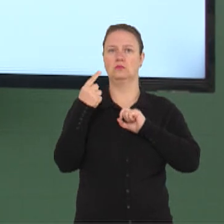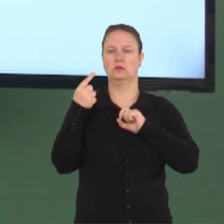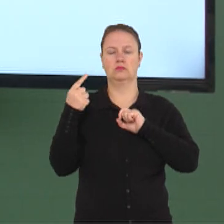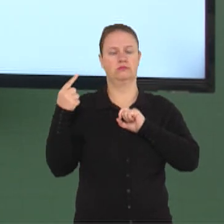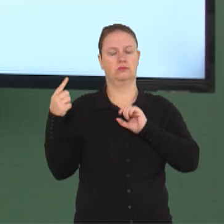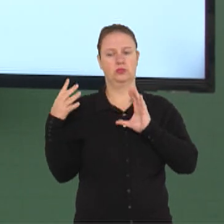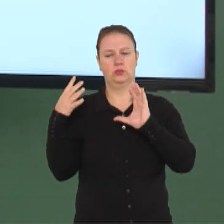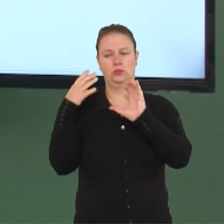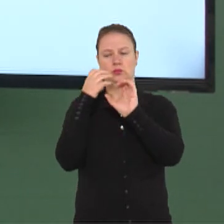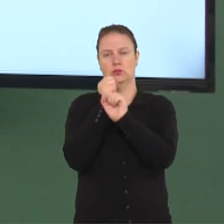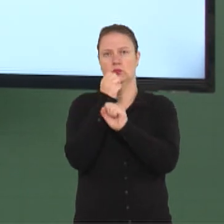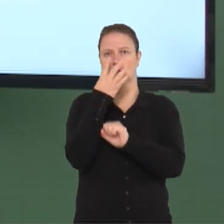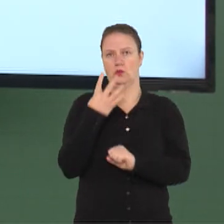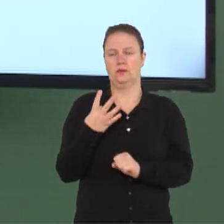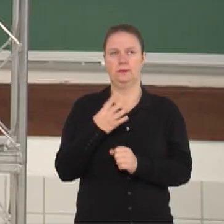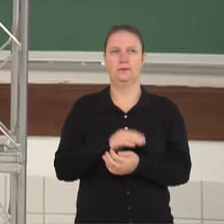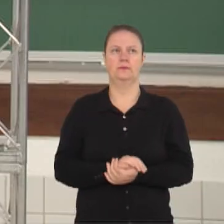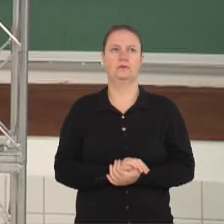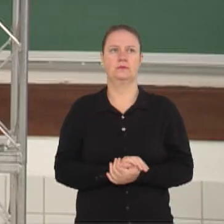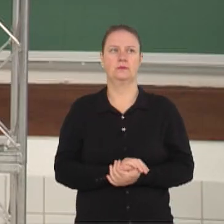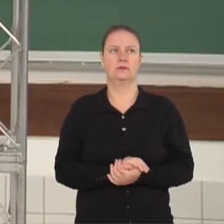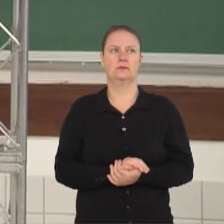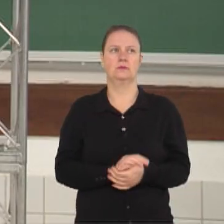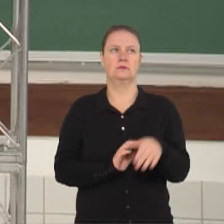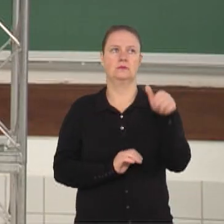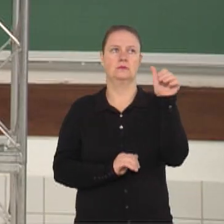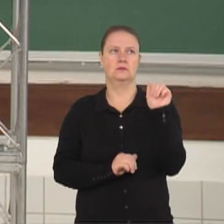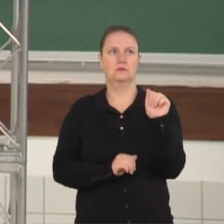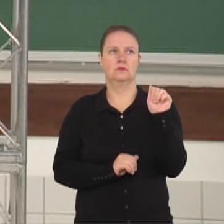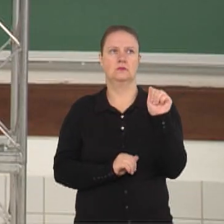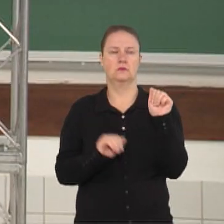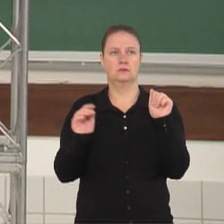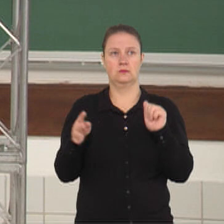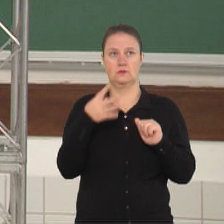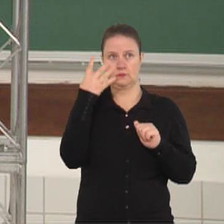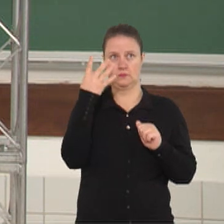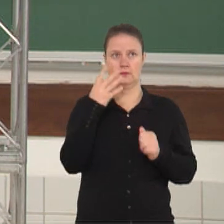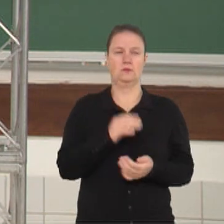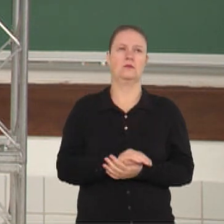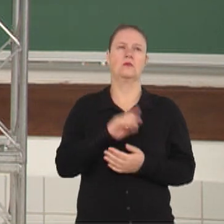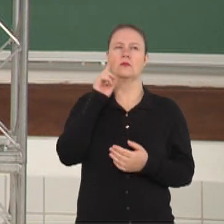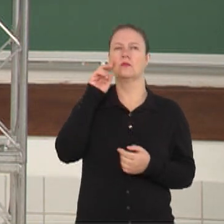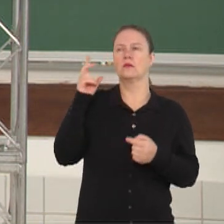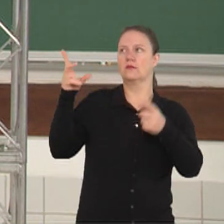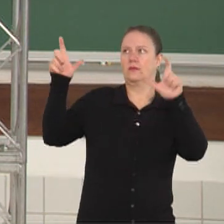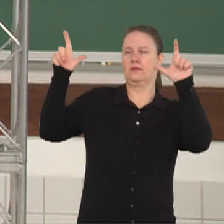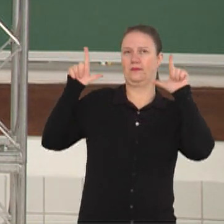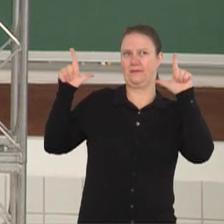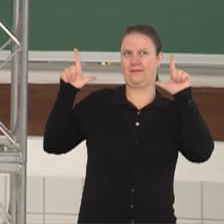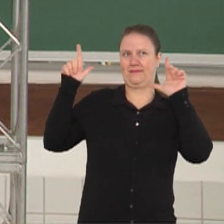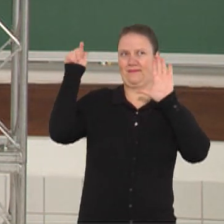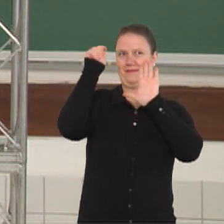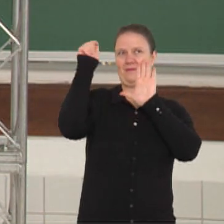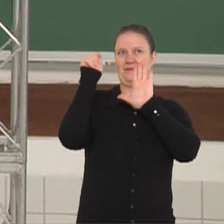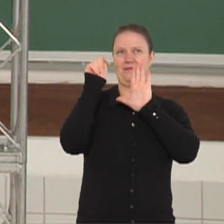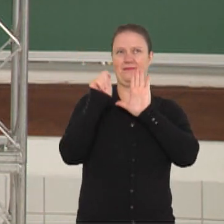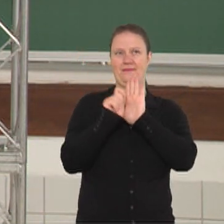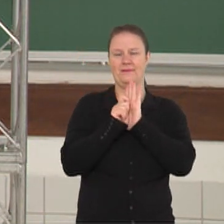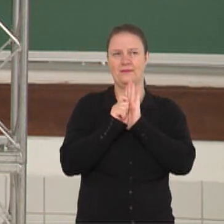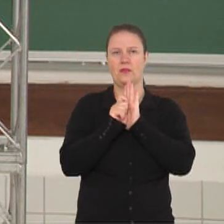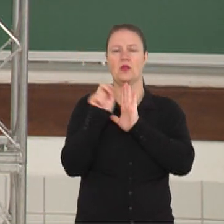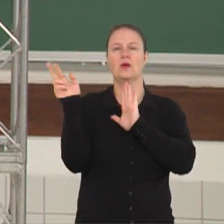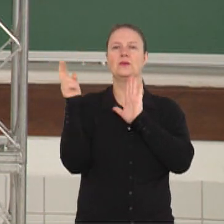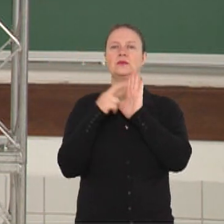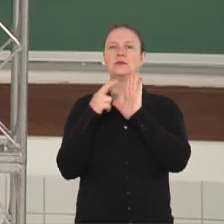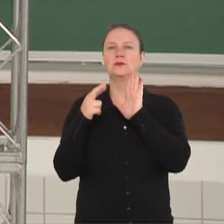4. Então, letra A, resposta 4. Olha no quadro que eu anotei também os